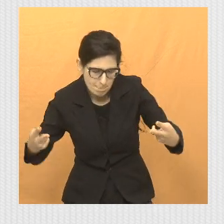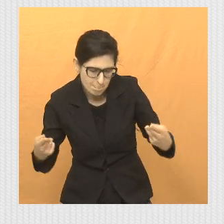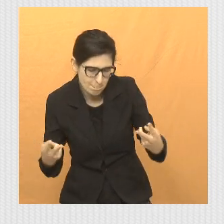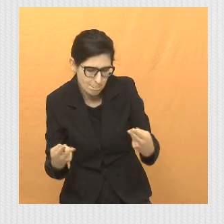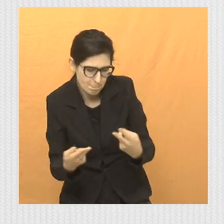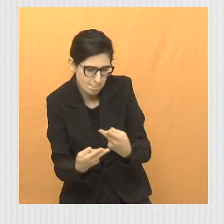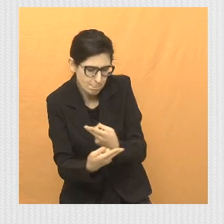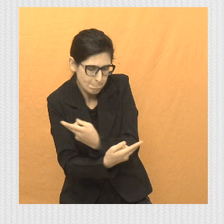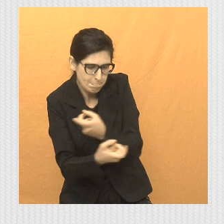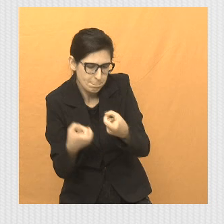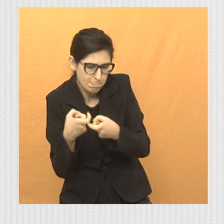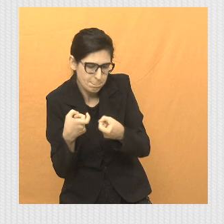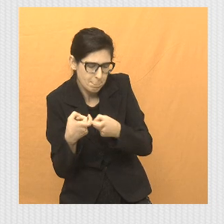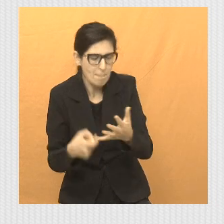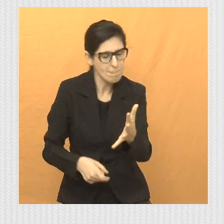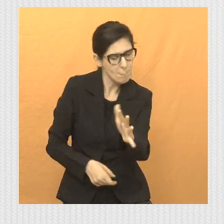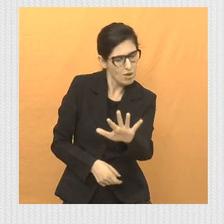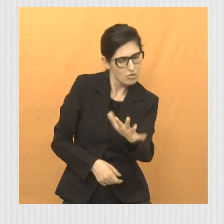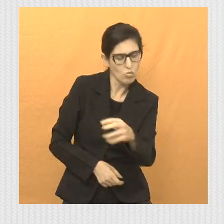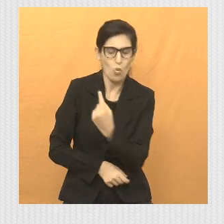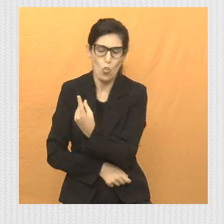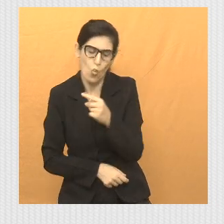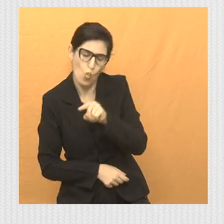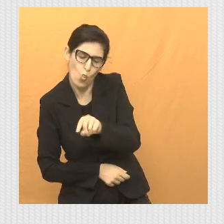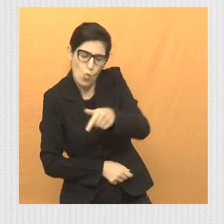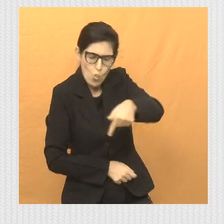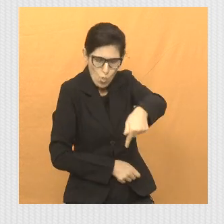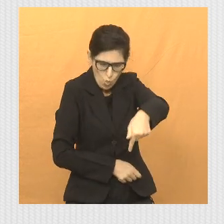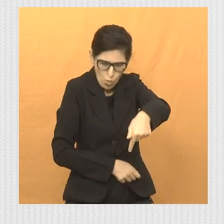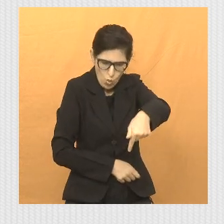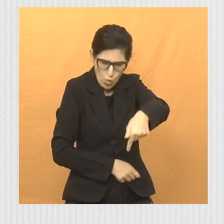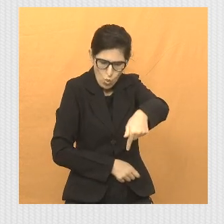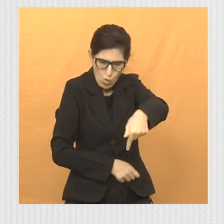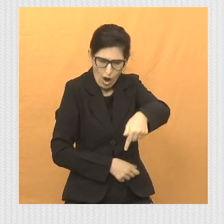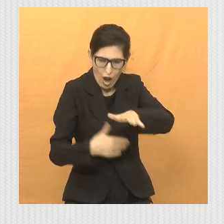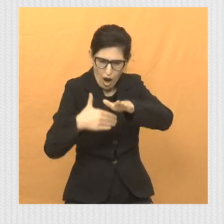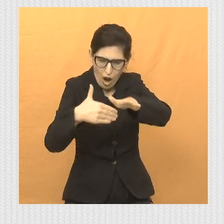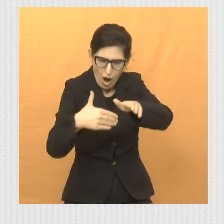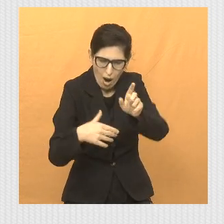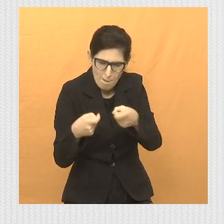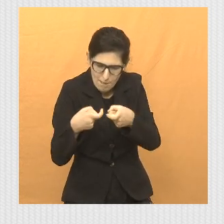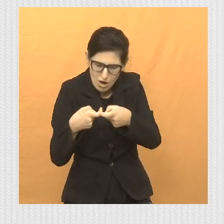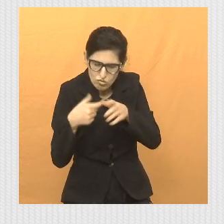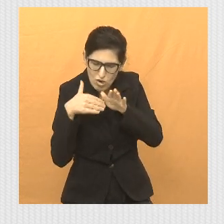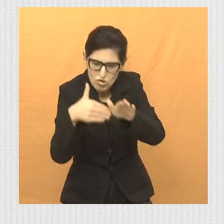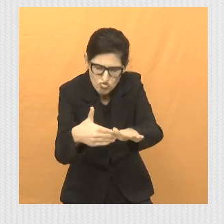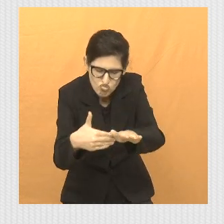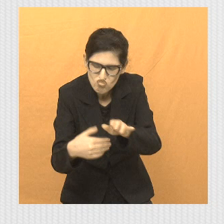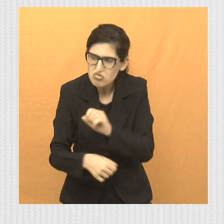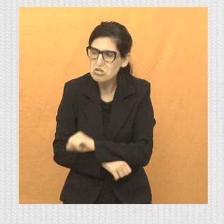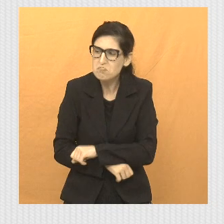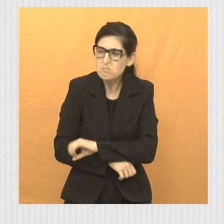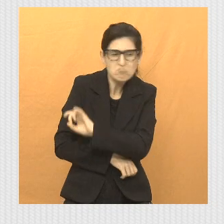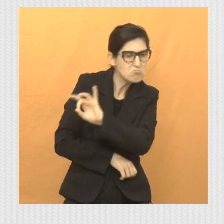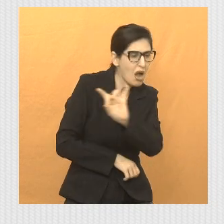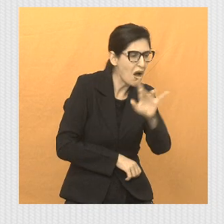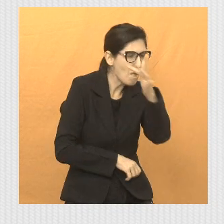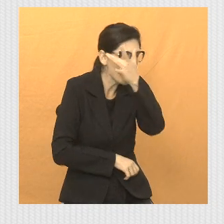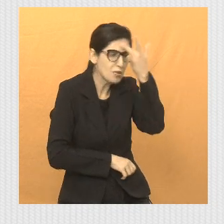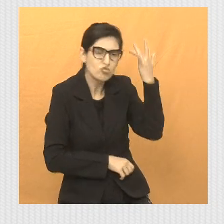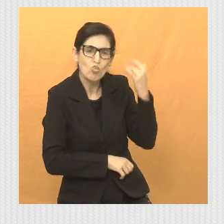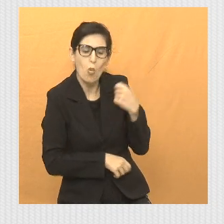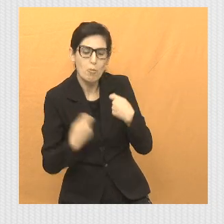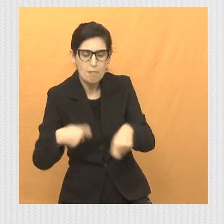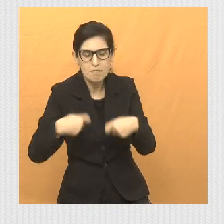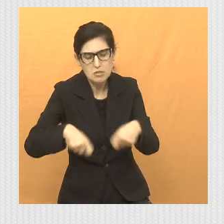procedimentos realizados, o que dá uma média de 1,7 procedimentos para cada atendimento realizado.